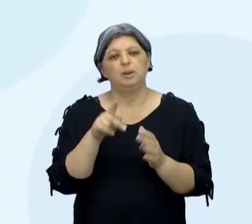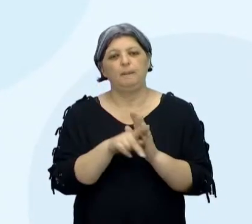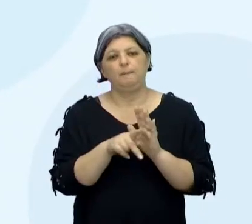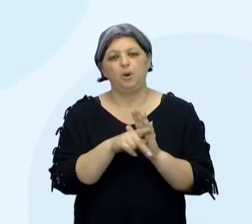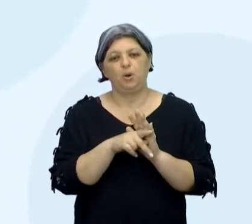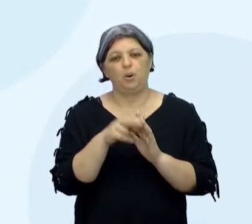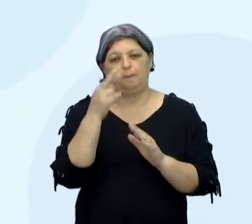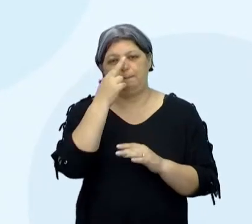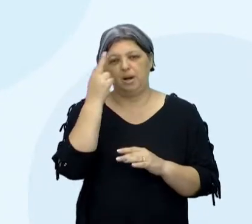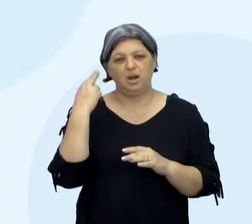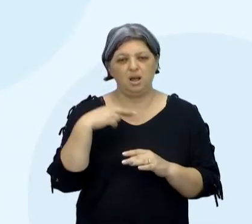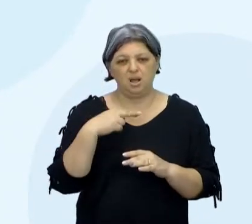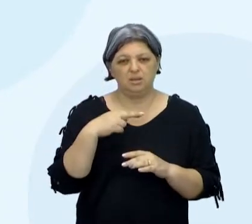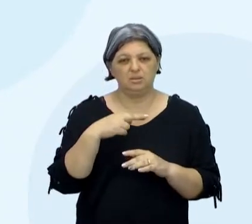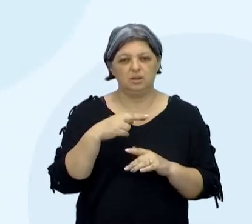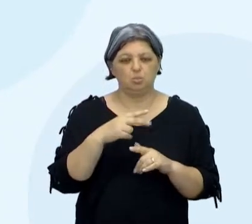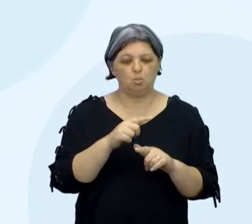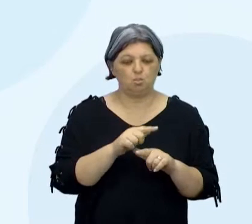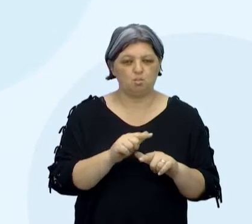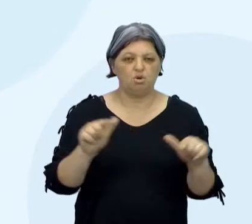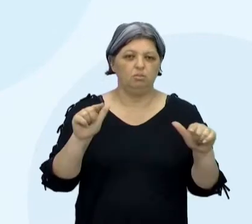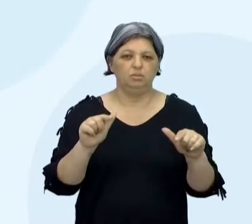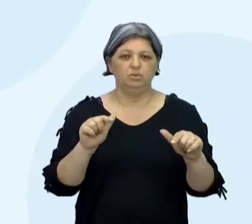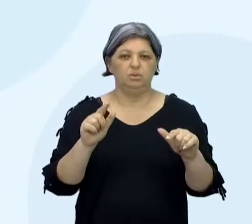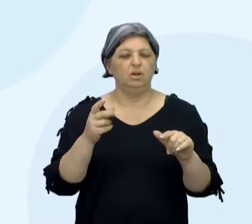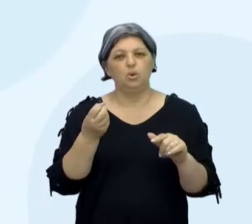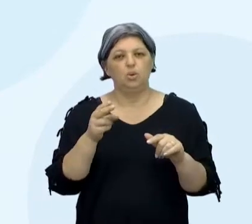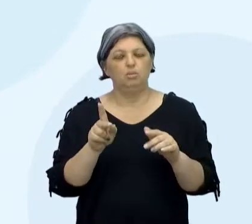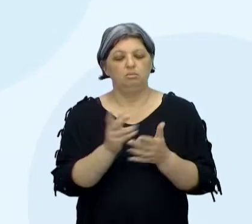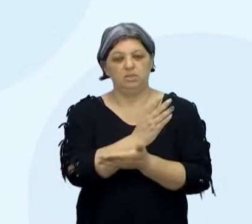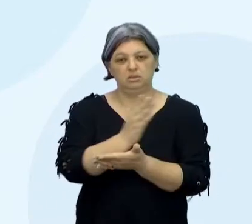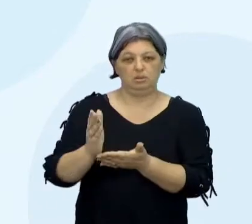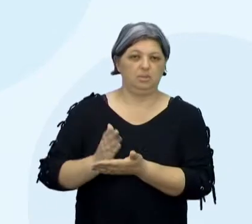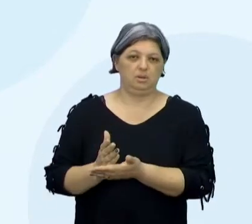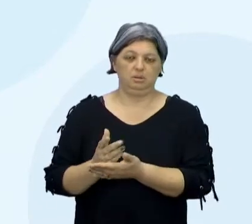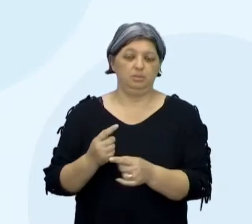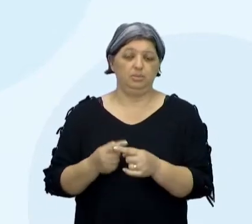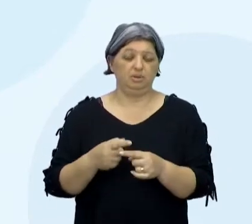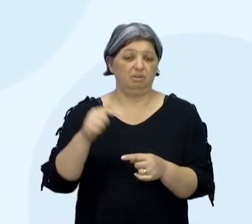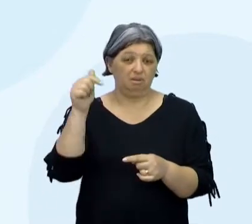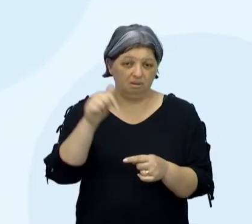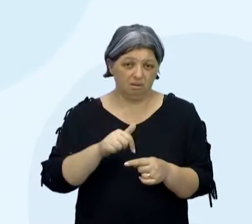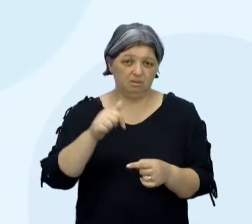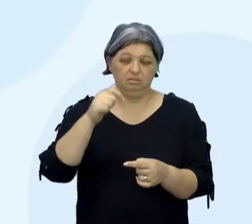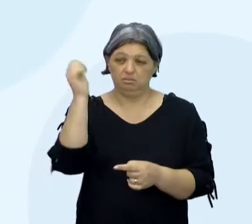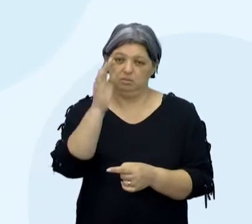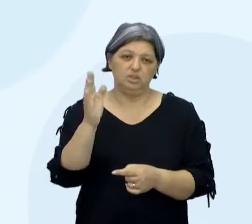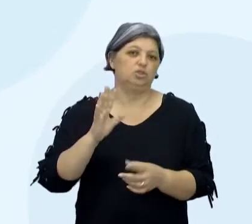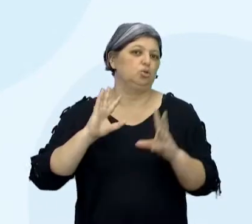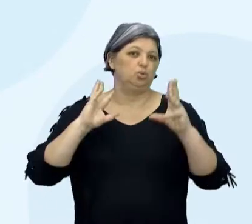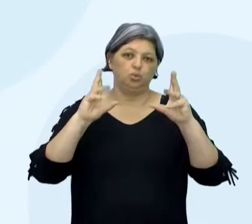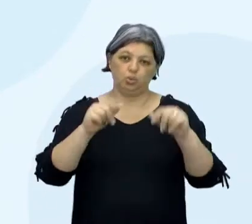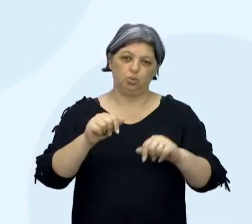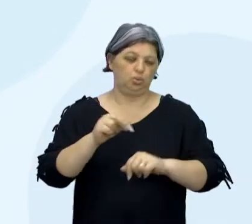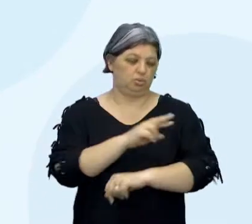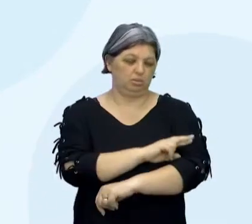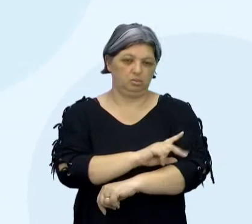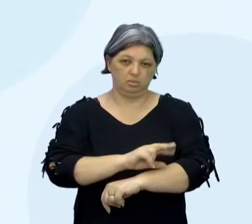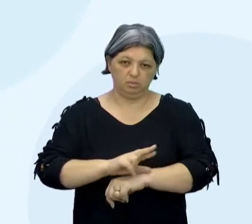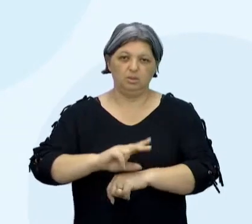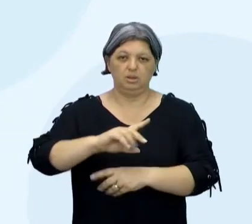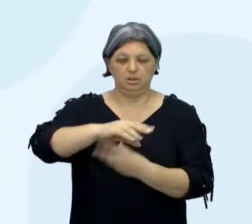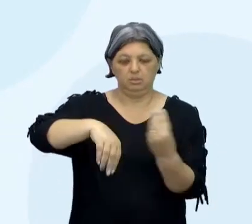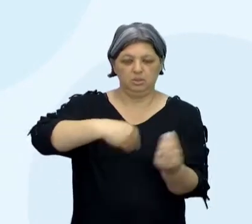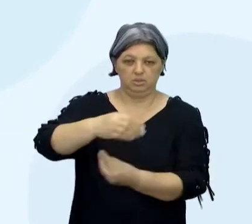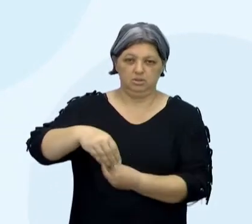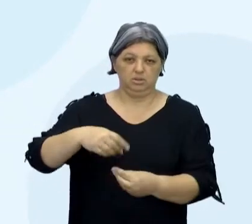hegemônica sobre outras e na verdade no Brasil ninguém aqui é raça pura ninguém tem uma hegemonia sobre